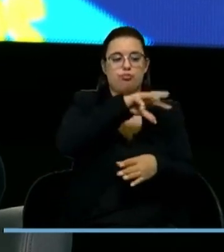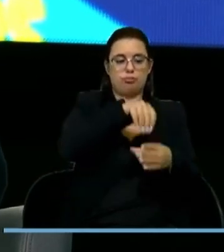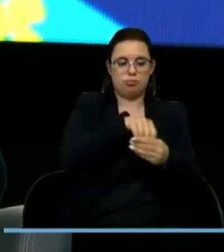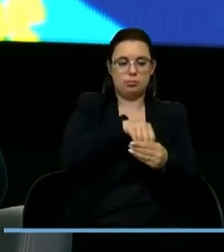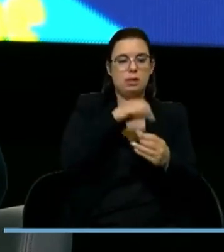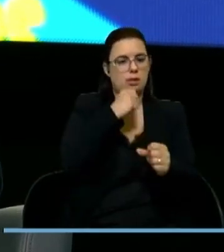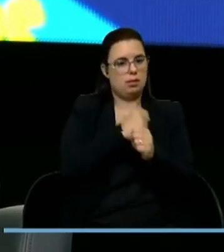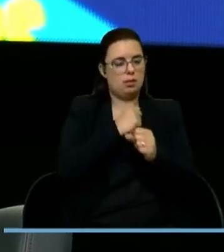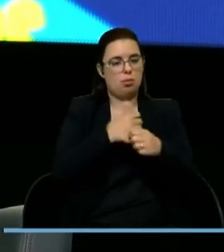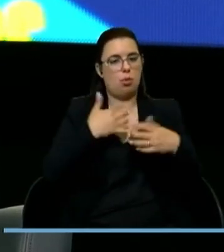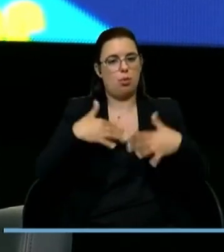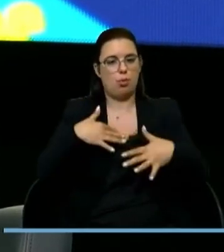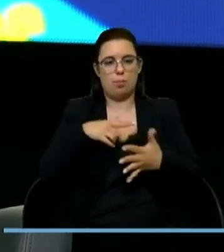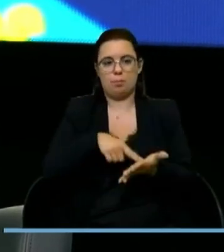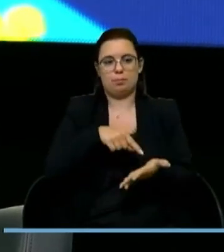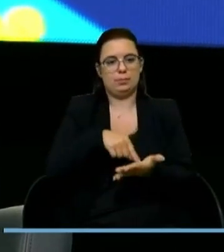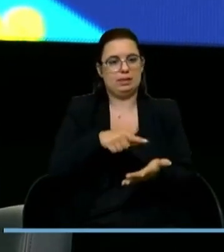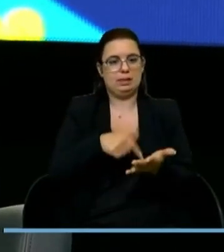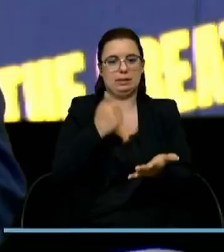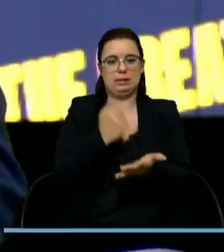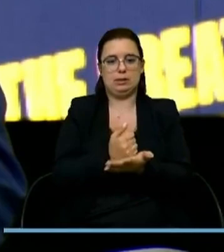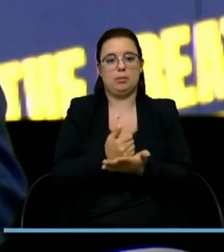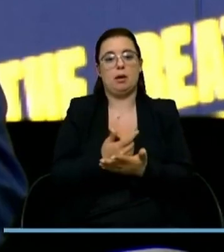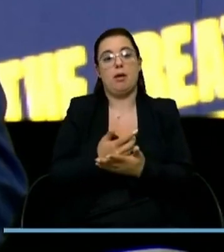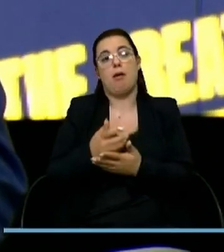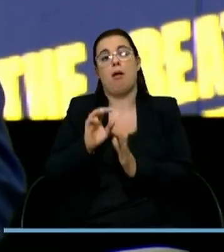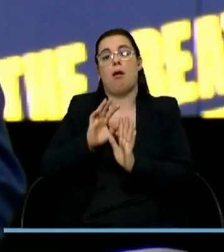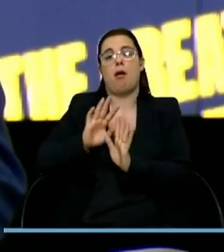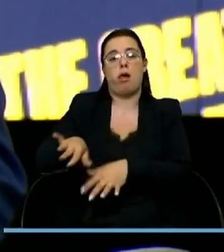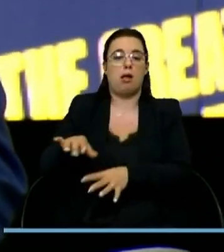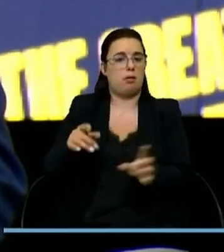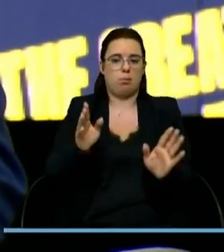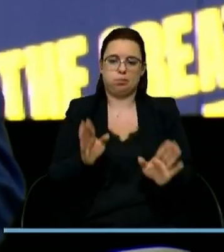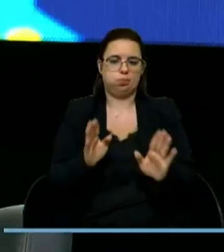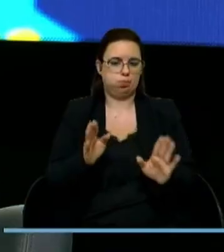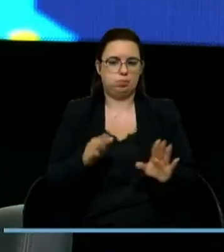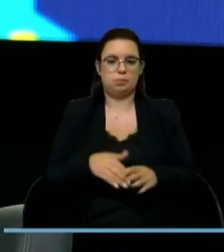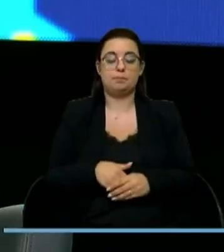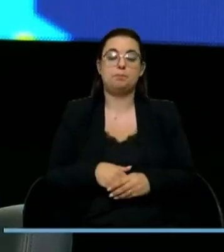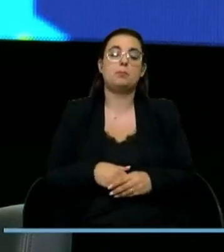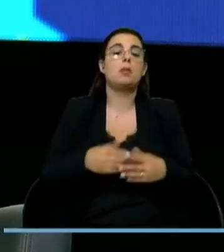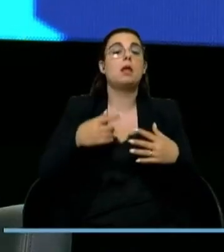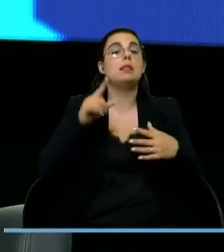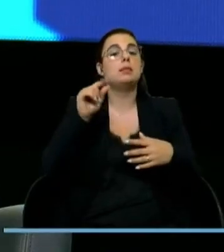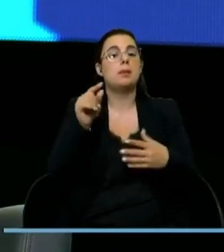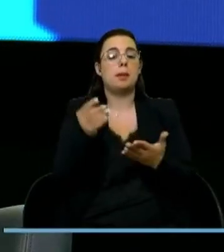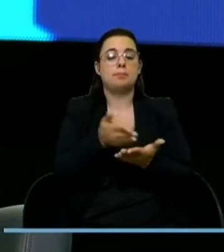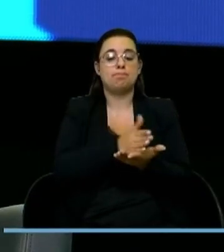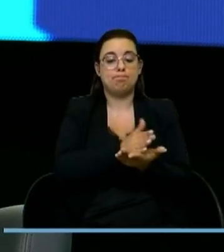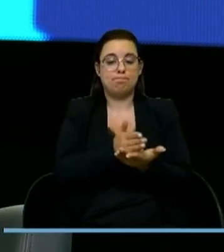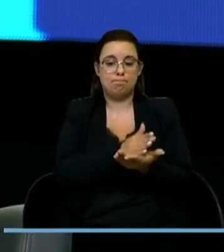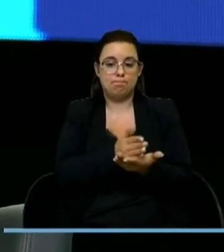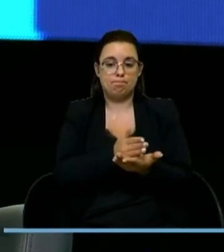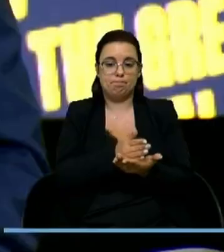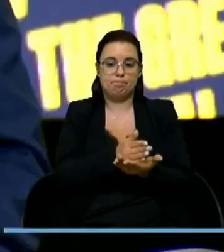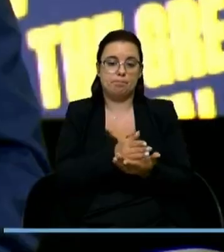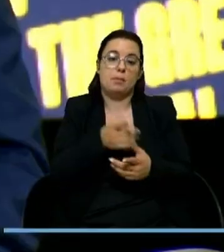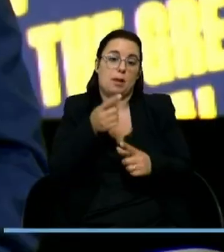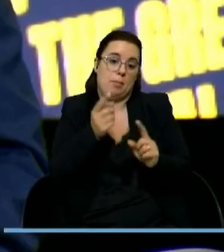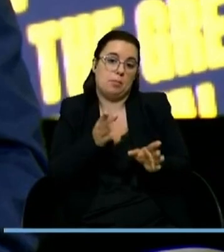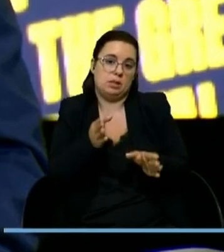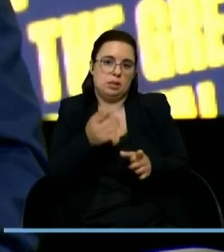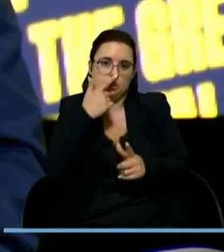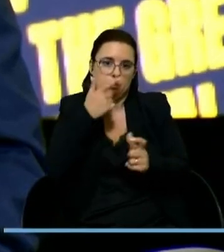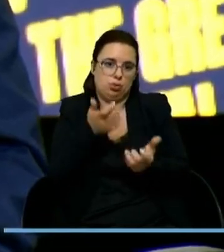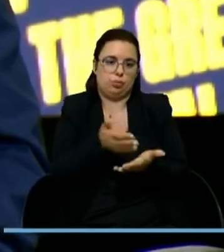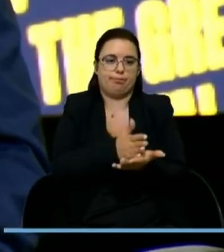um papel preponderante e está sempre presente. E nunca será supérfluo neste caso. Embora os intermediários, que também é um dos pressupostos desta nova tokenização,